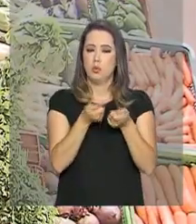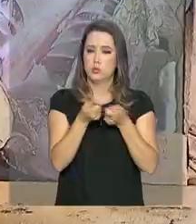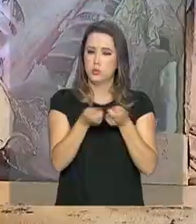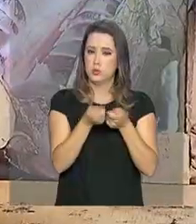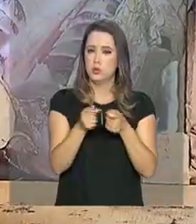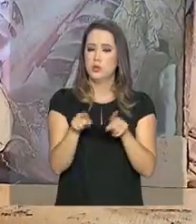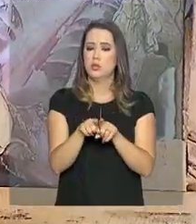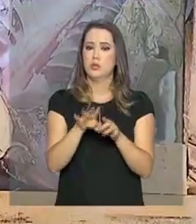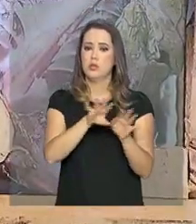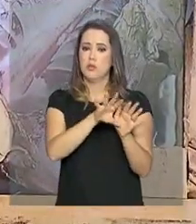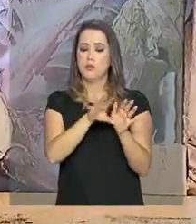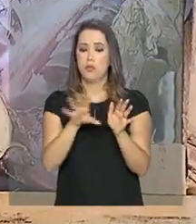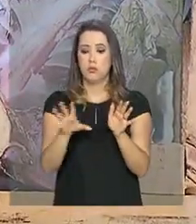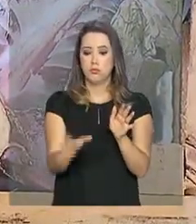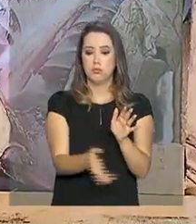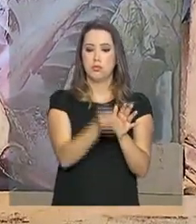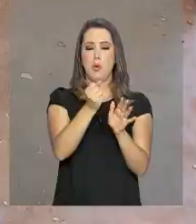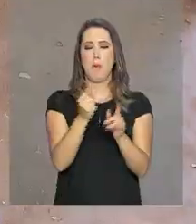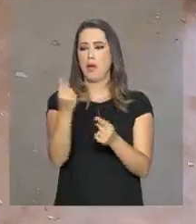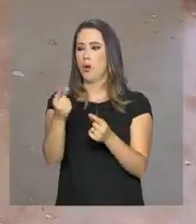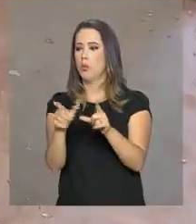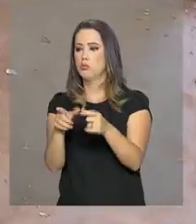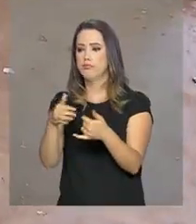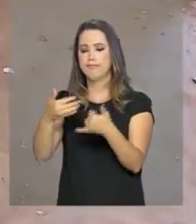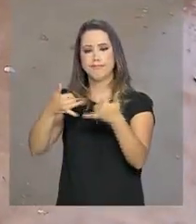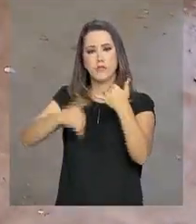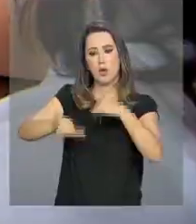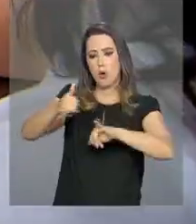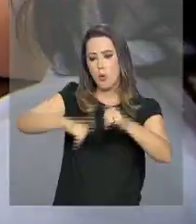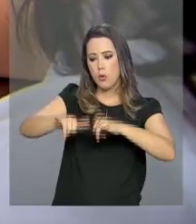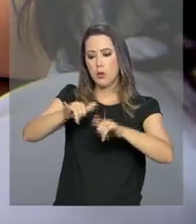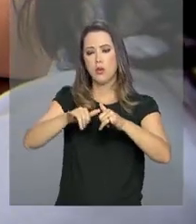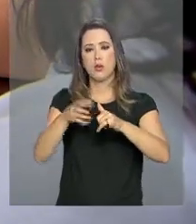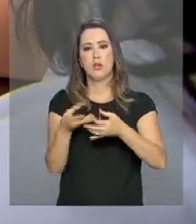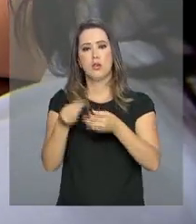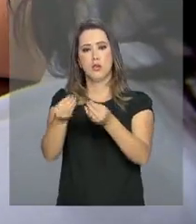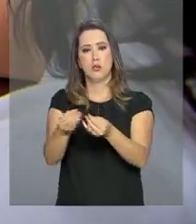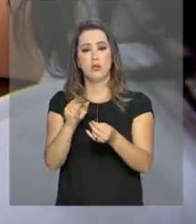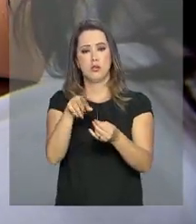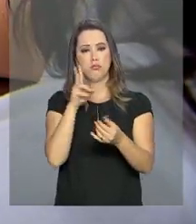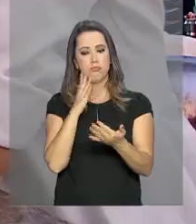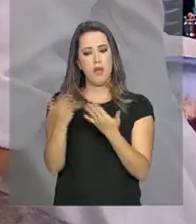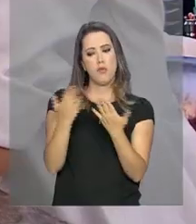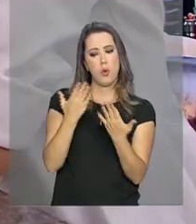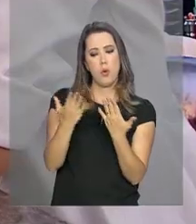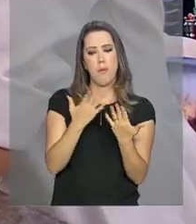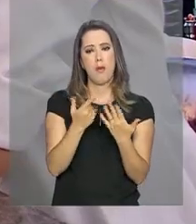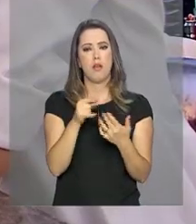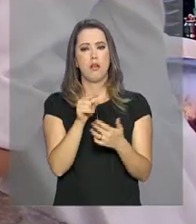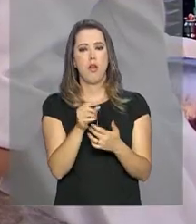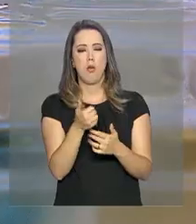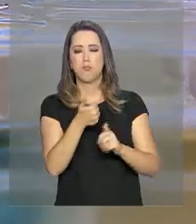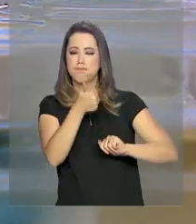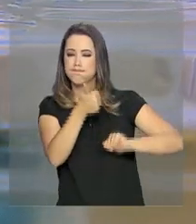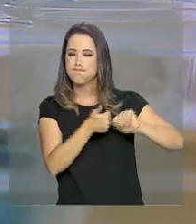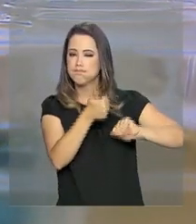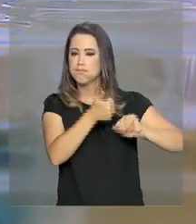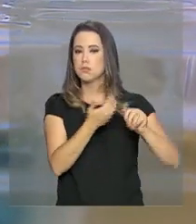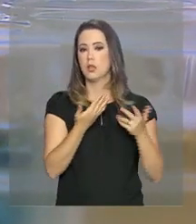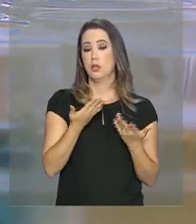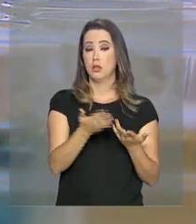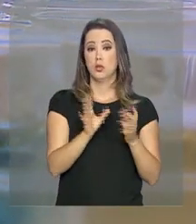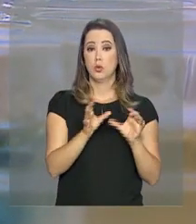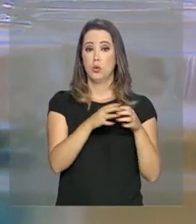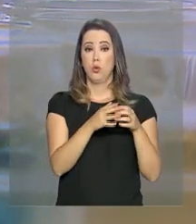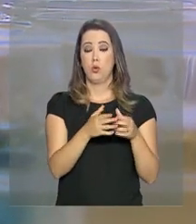não retirar amostras dos produtos nos pontos de venda e enviar para os laboratórios que fazem a análise no primeiro grupo